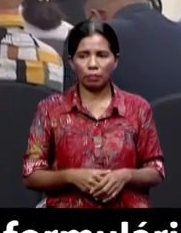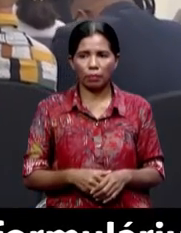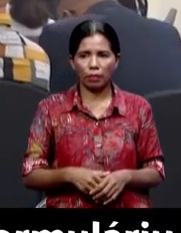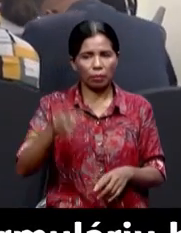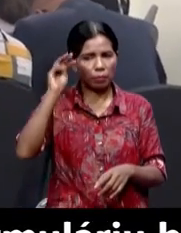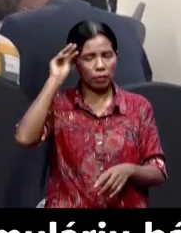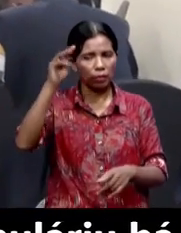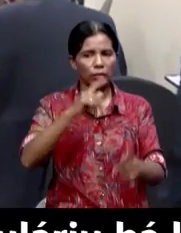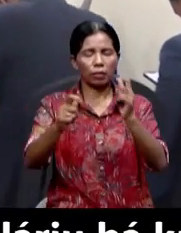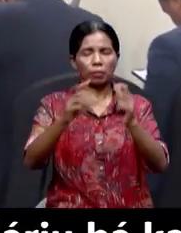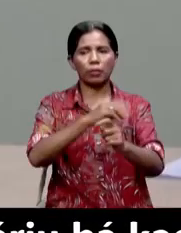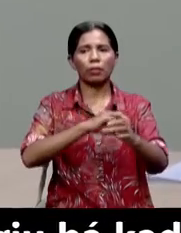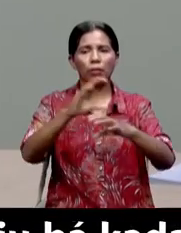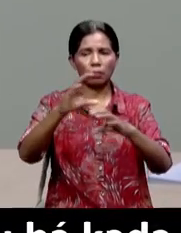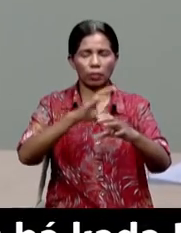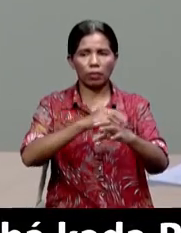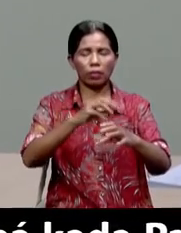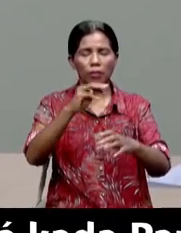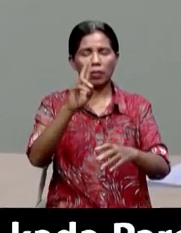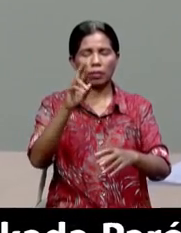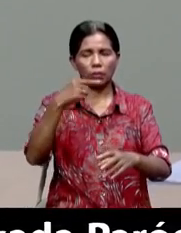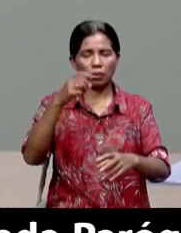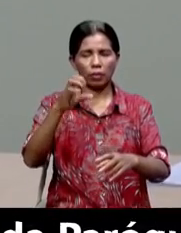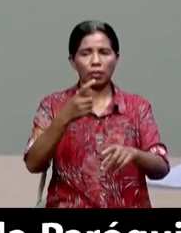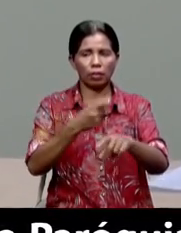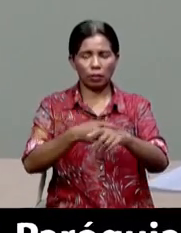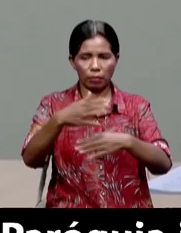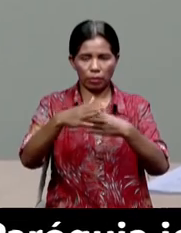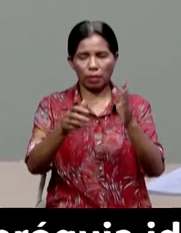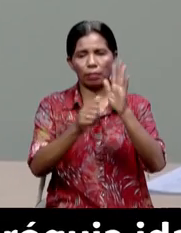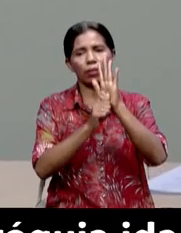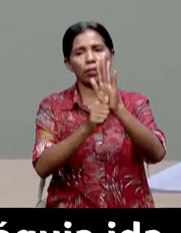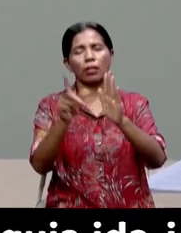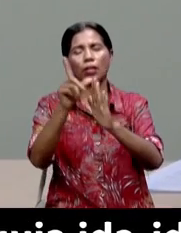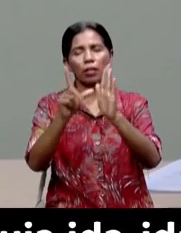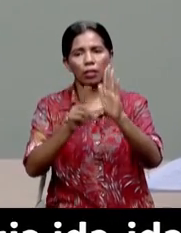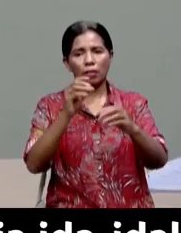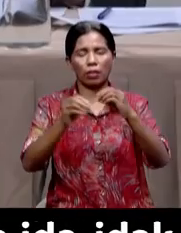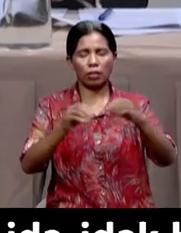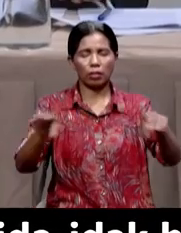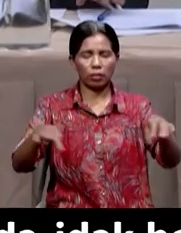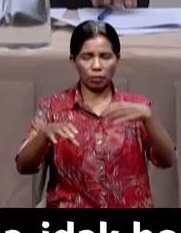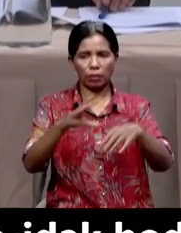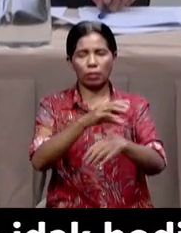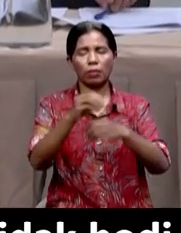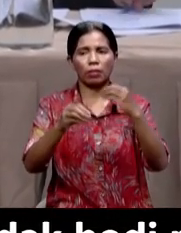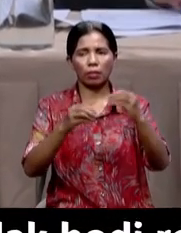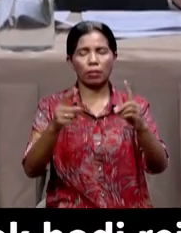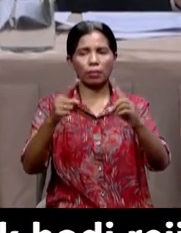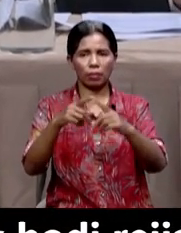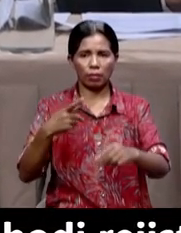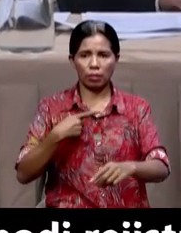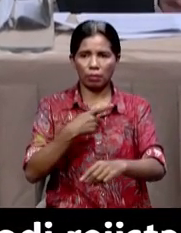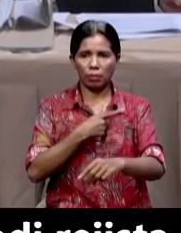Ministro de Transporte e Comunicação, Miguel Marques Manitelo Hateten, e a tempo que se apresenta lei com o Serviço Meteorologia Nian para o Parlamento